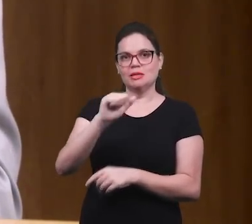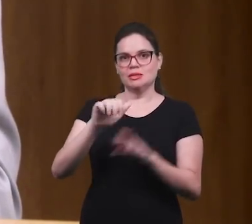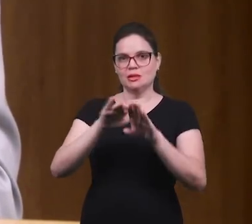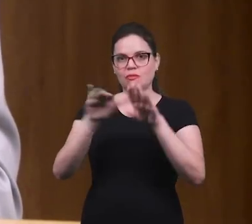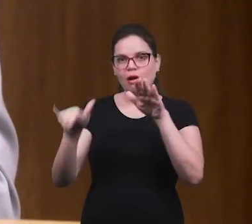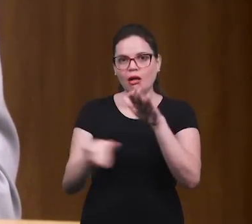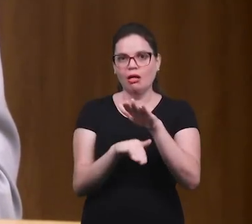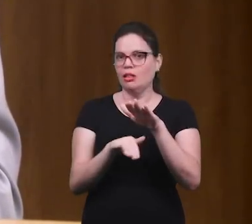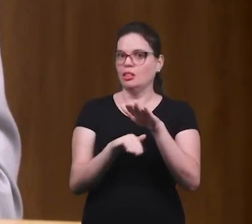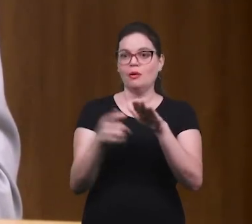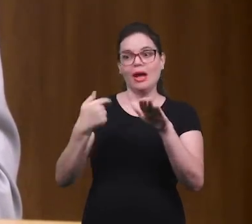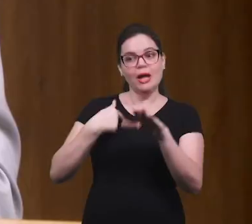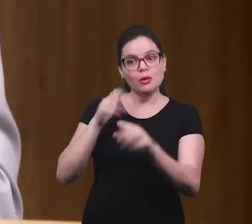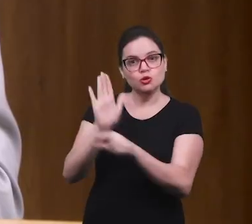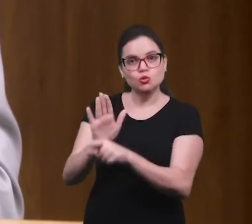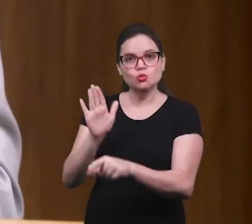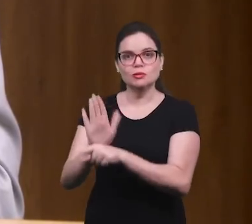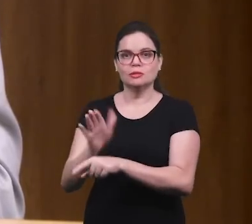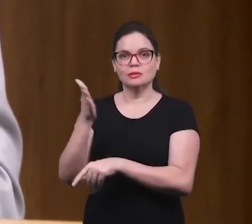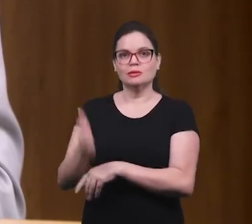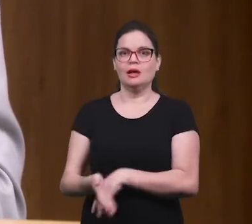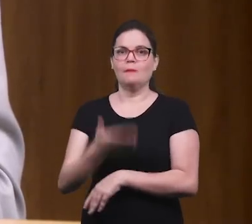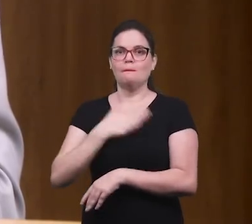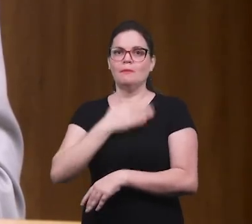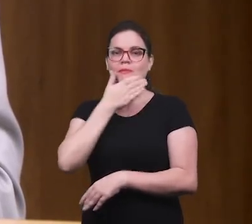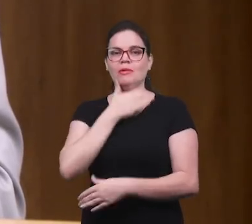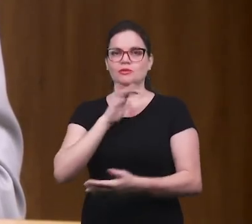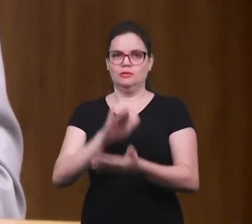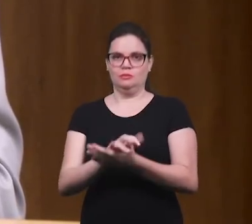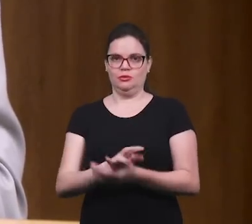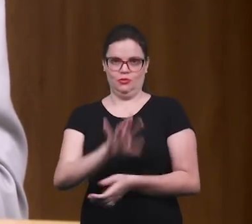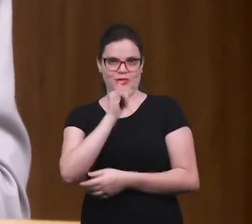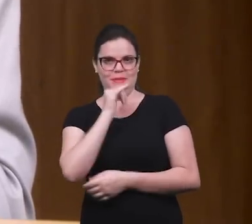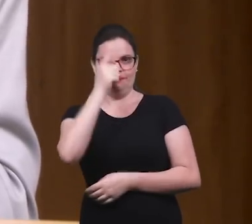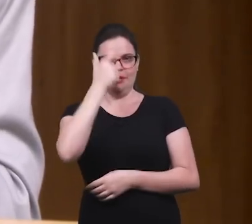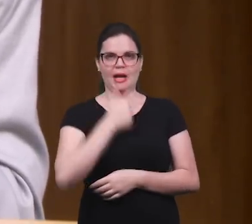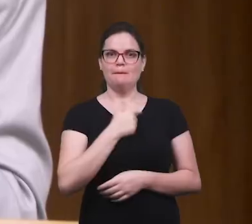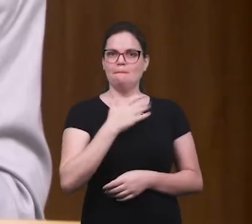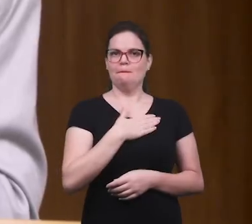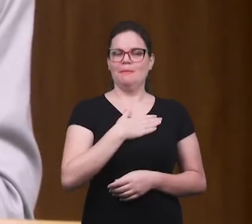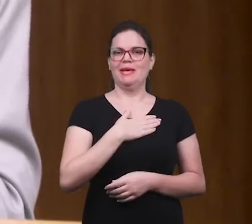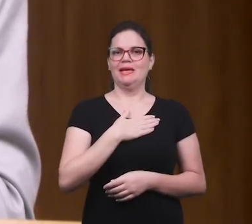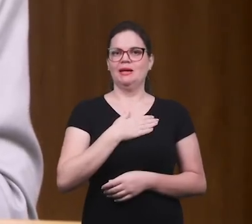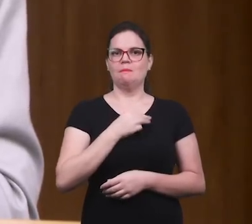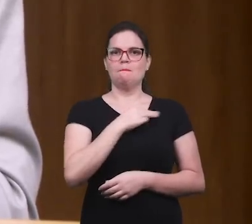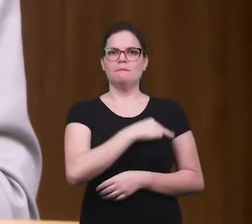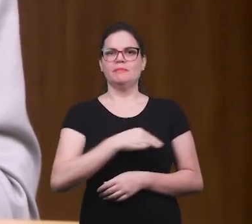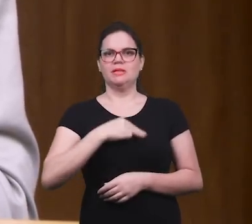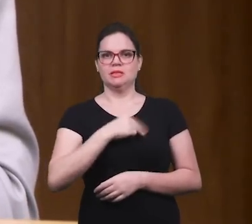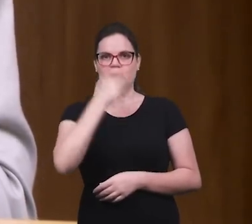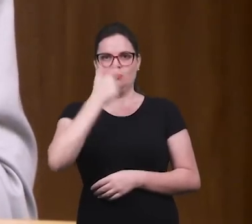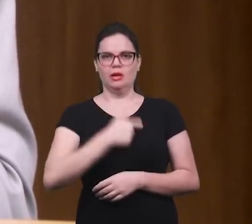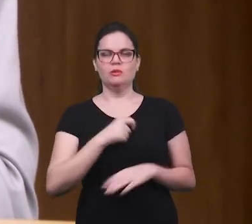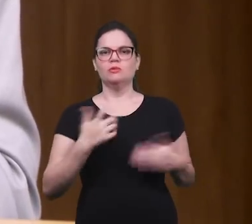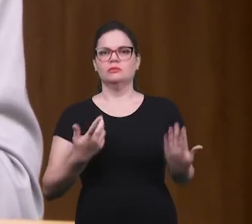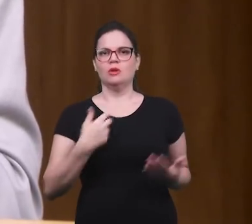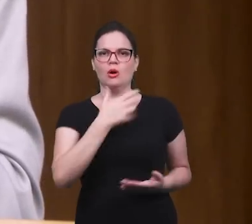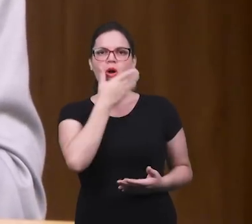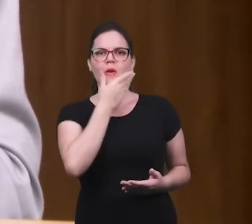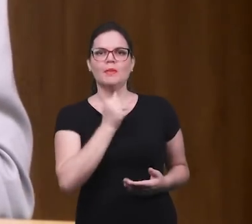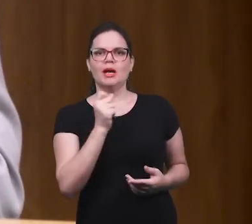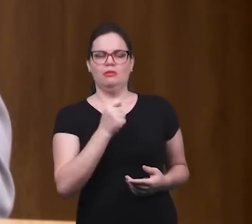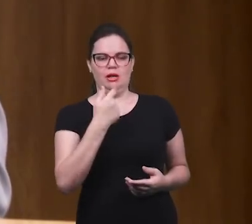a nossa missão como pai, qual que é? É ser um bom pai. Então, ela vai nos ajudar nessa missão de ser um bom pai.